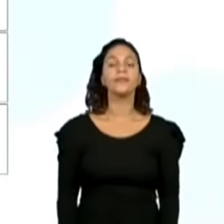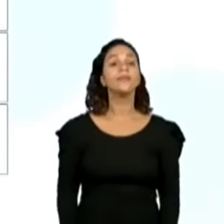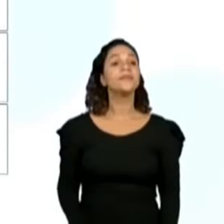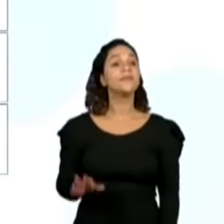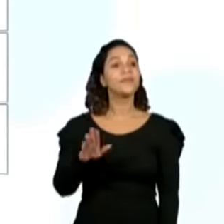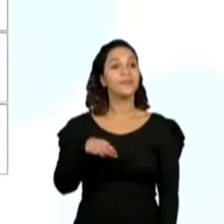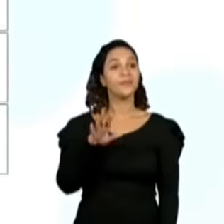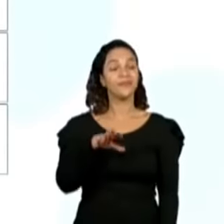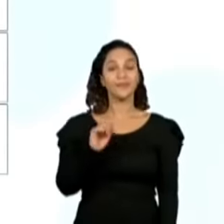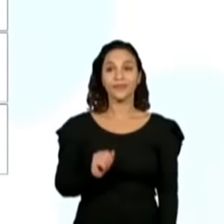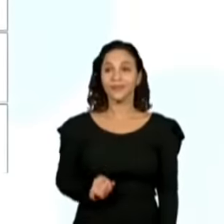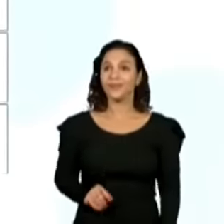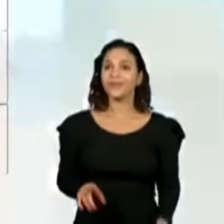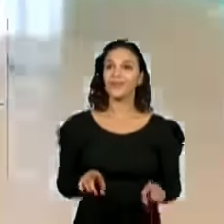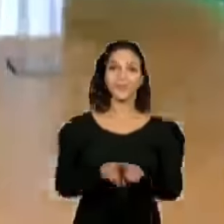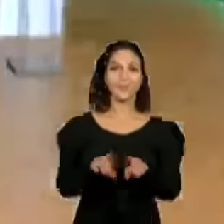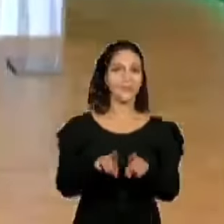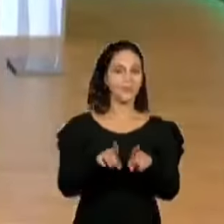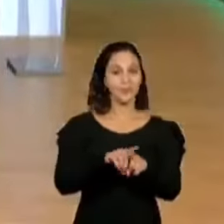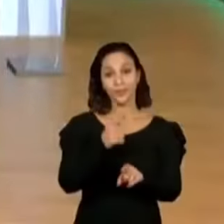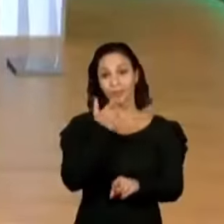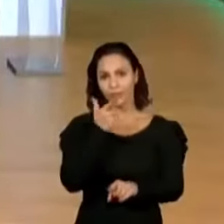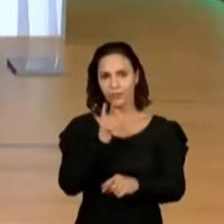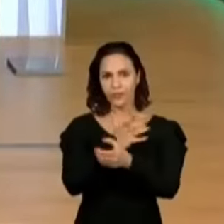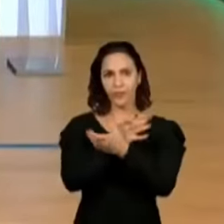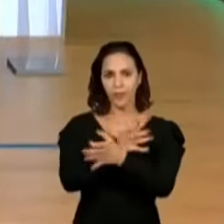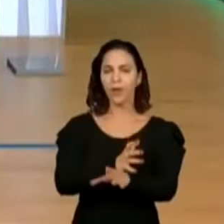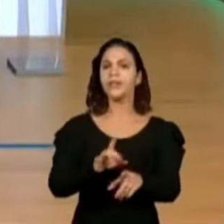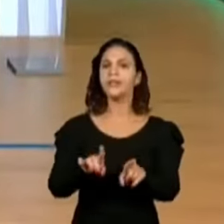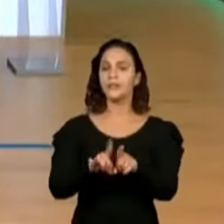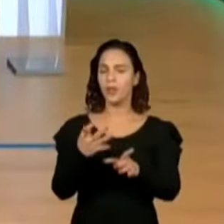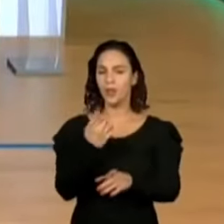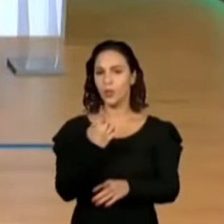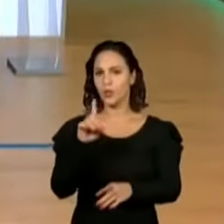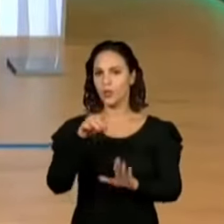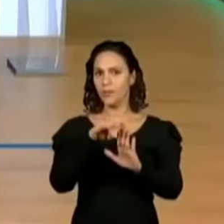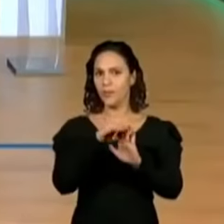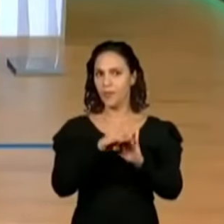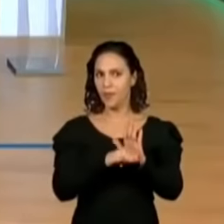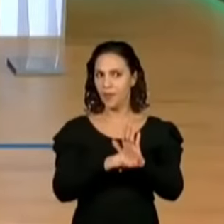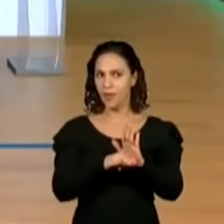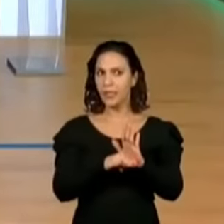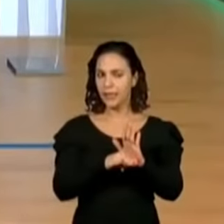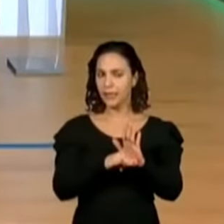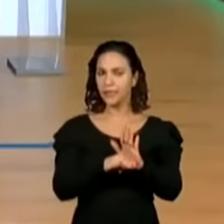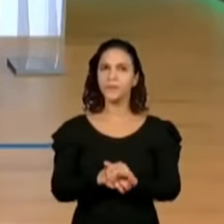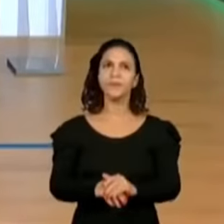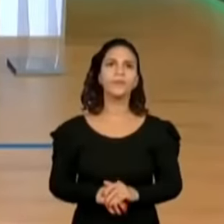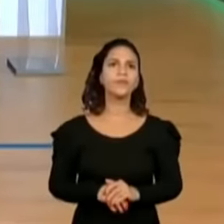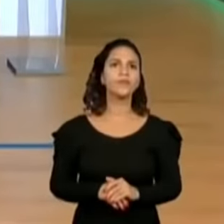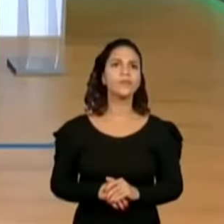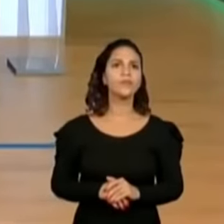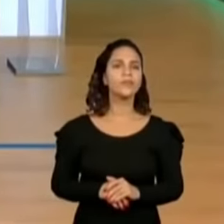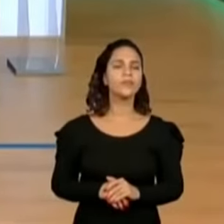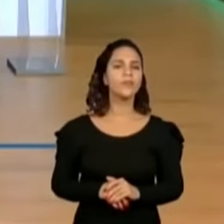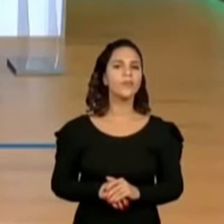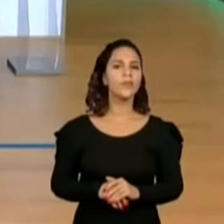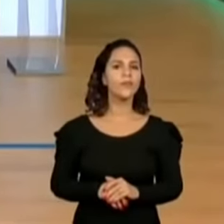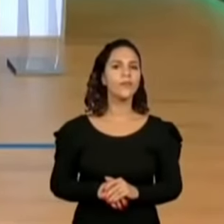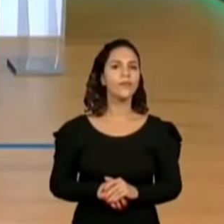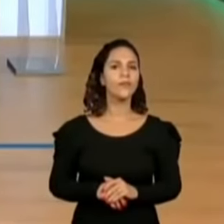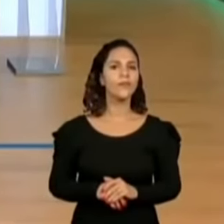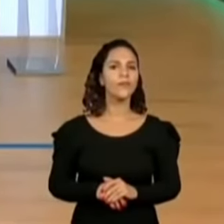Gente, além da escápula, outro osso foi levado e vai ser o último da nossa lista, parece. Pelo ok. Tempo. Que foi